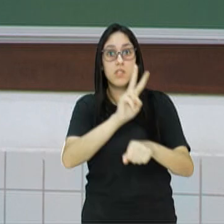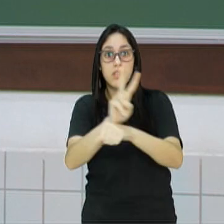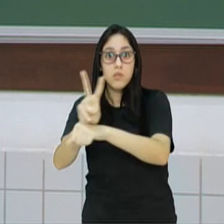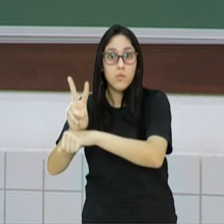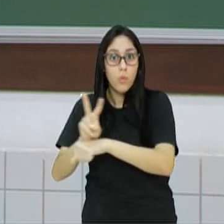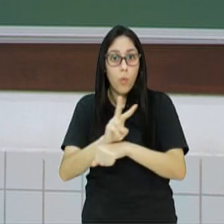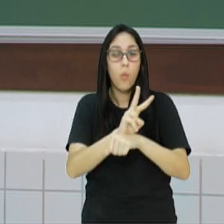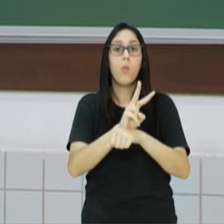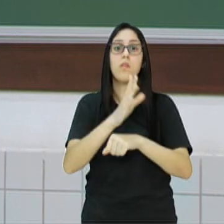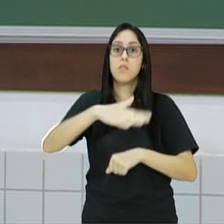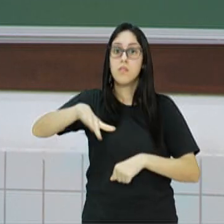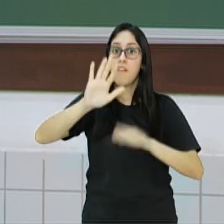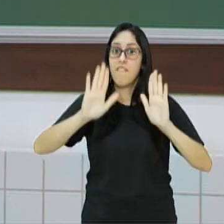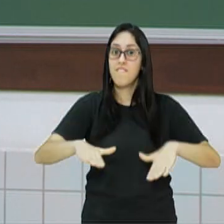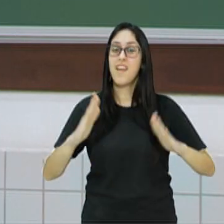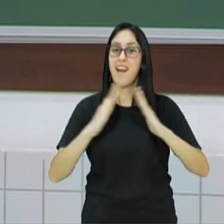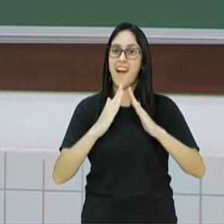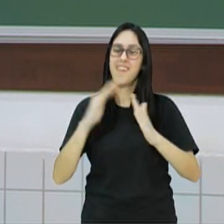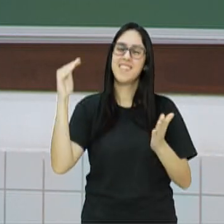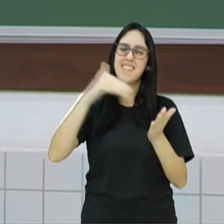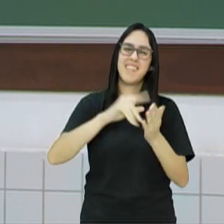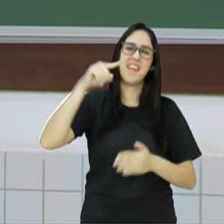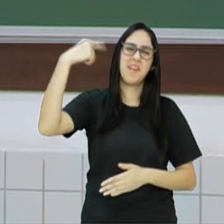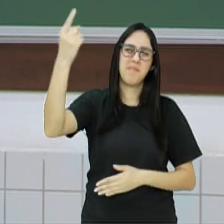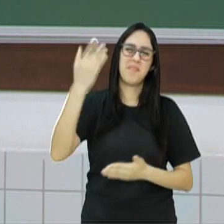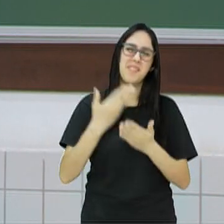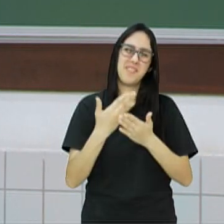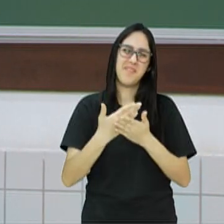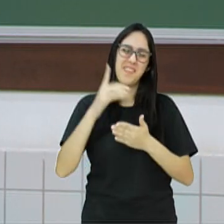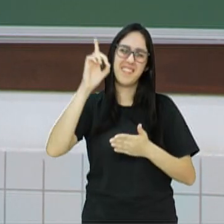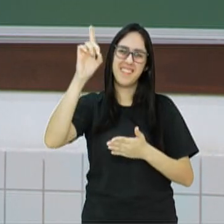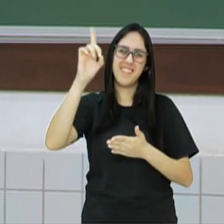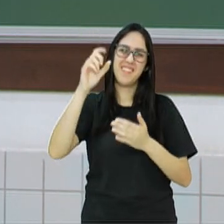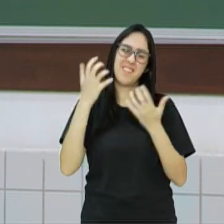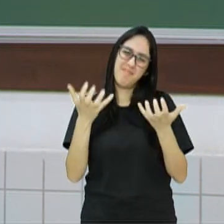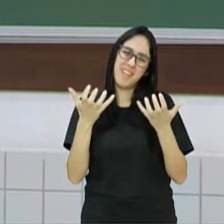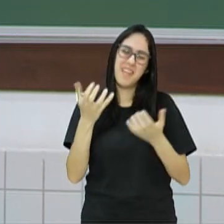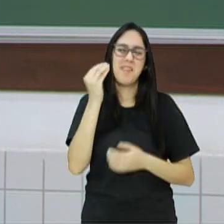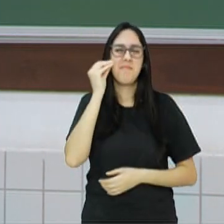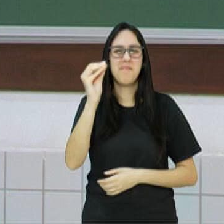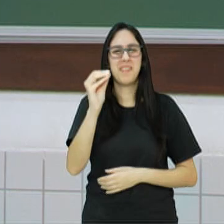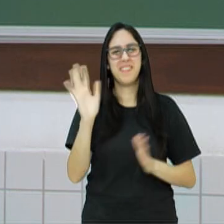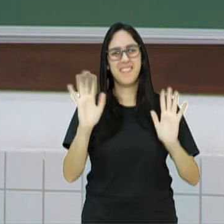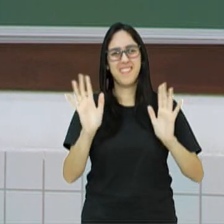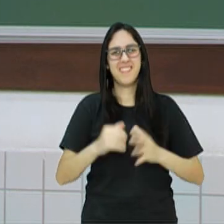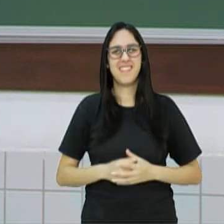fiquem em casa, se cuidem. Até a próxima aula, se Deus quiser. Beijo do professor.